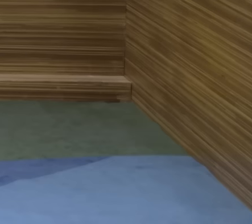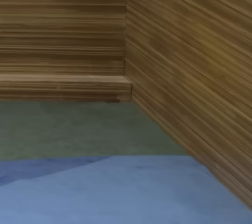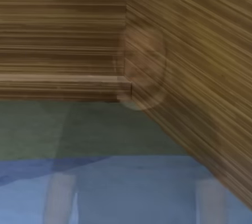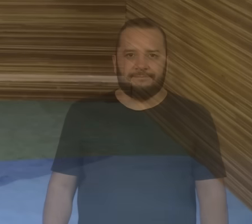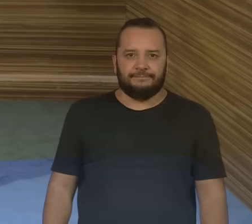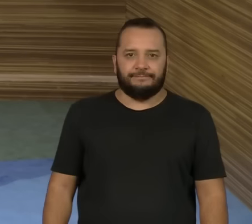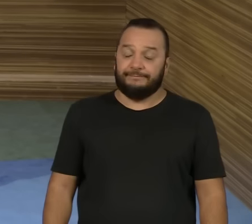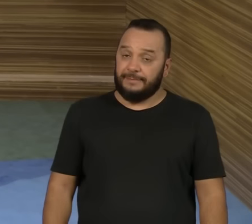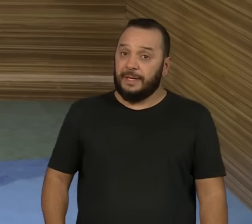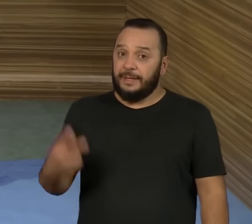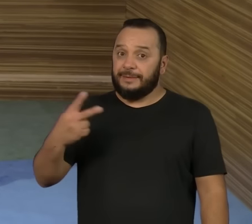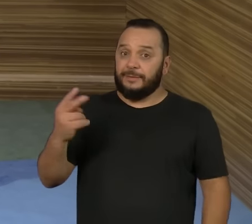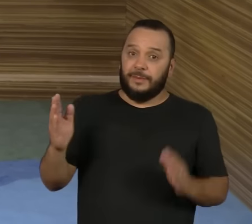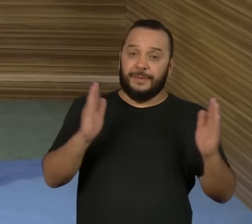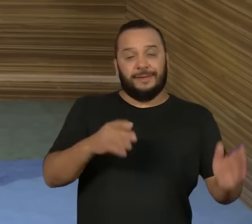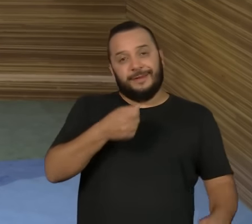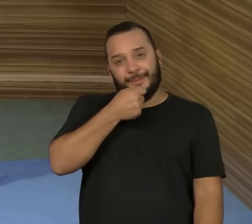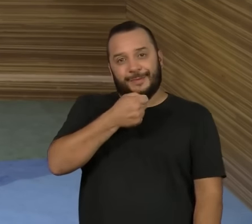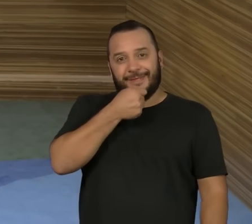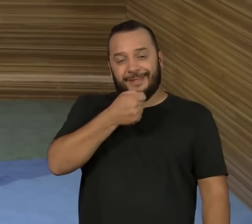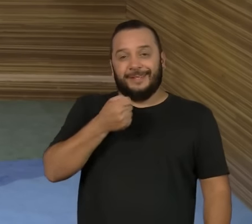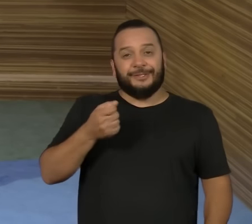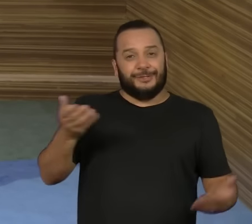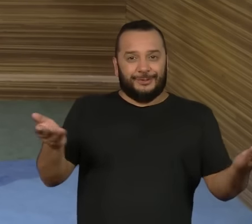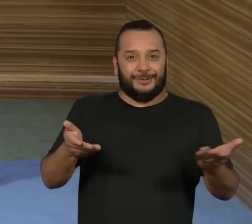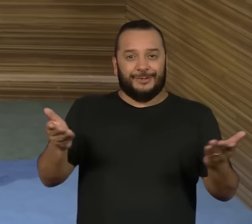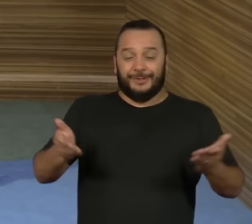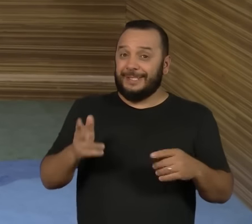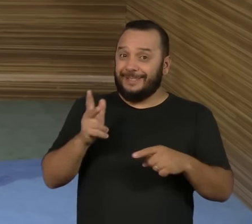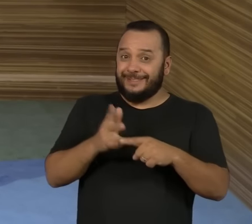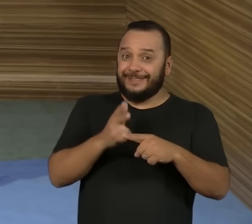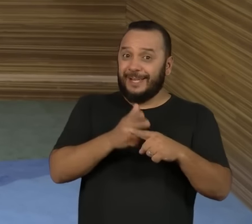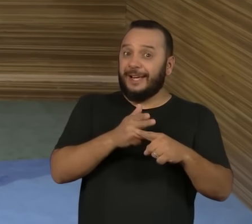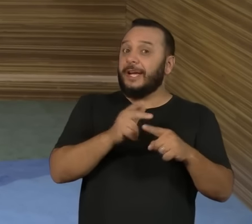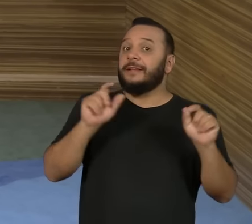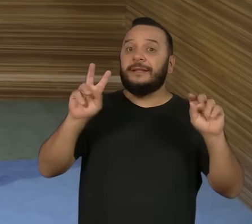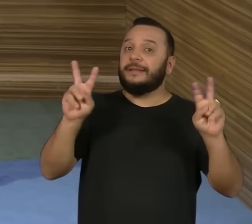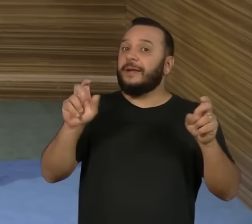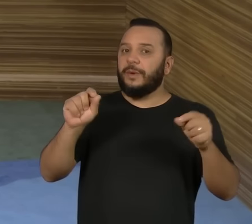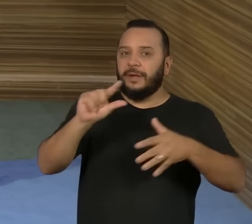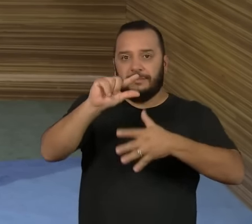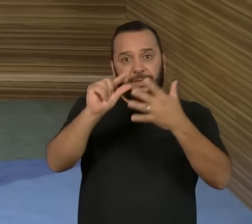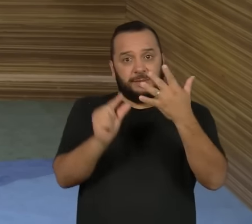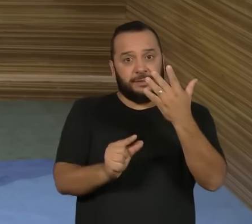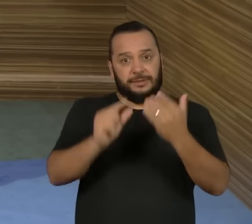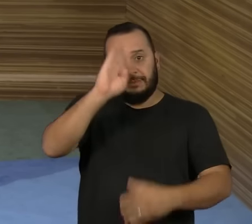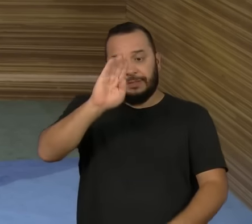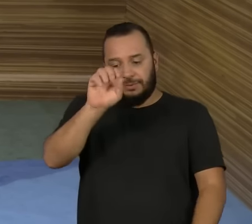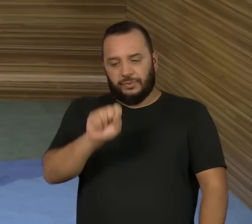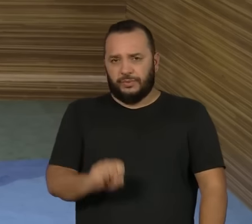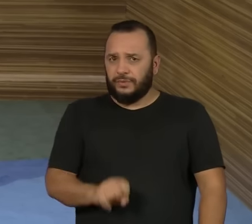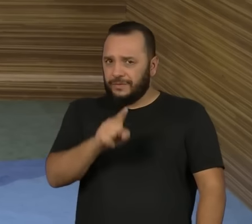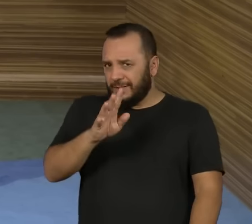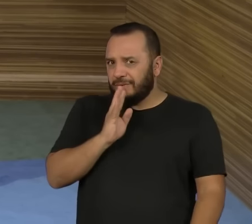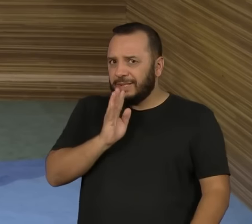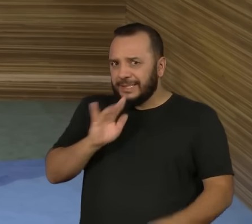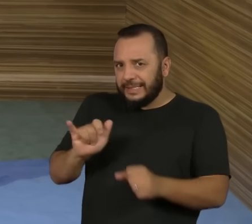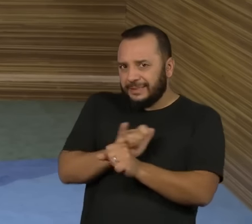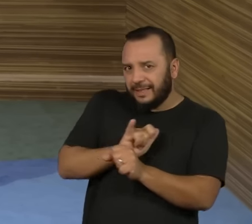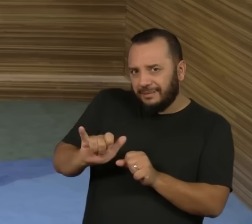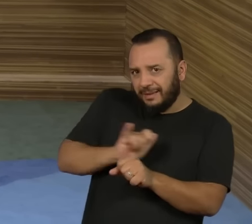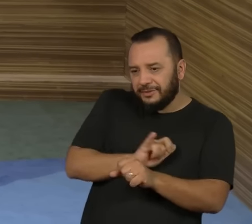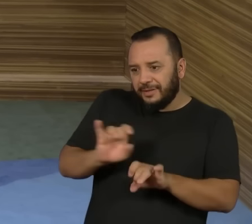Na segunda parte da reportagem de hoje da série Mata Atlântica no Sul do Brasil, conheça as técnicas usadas